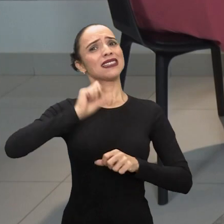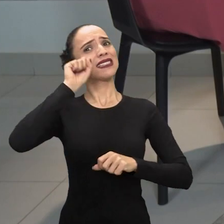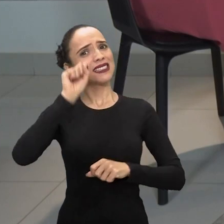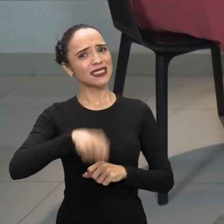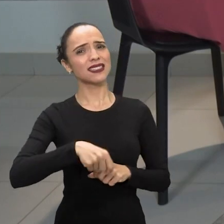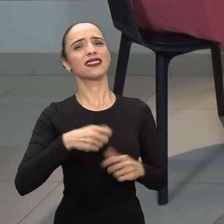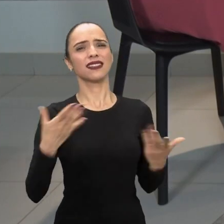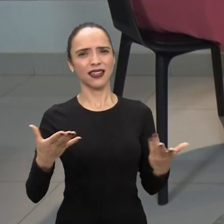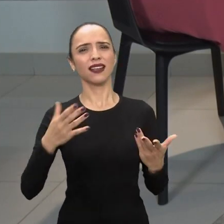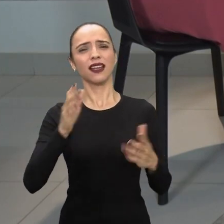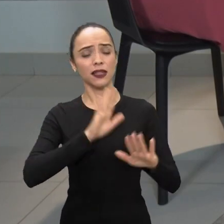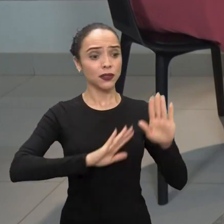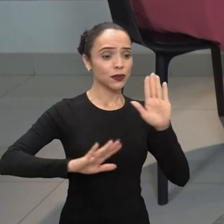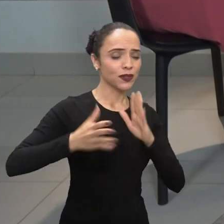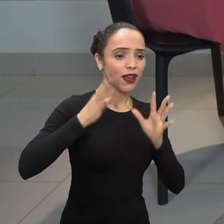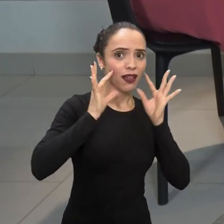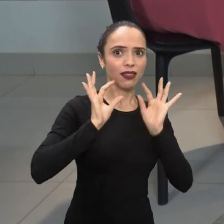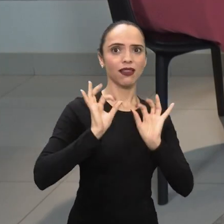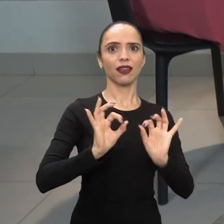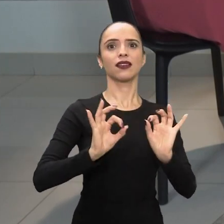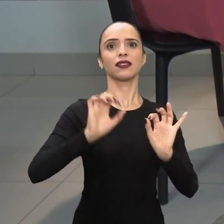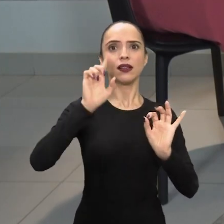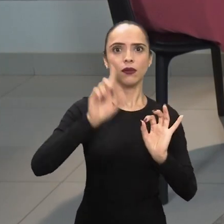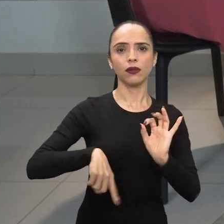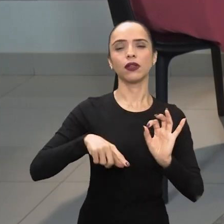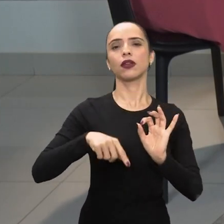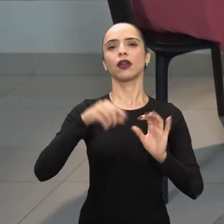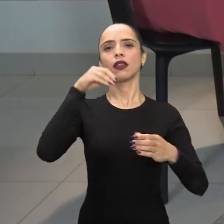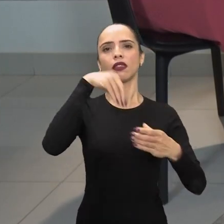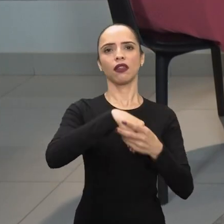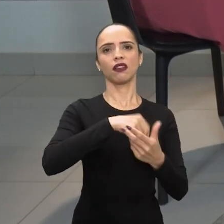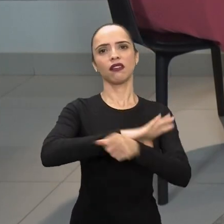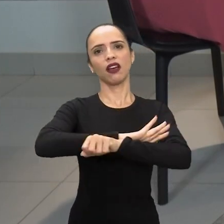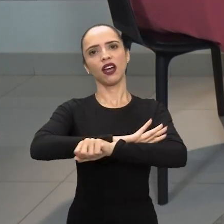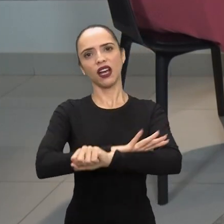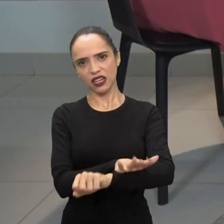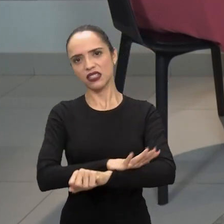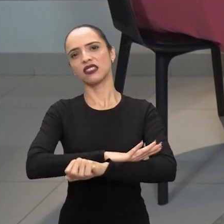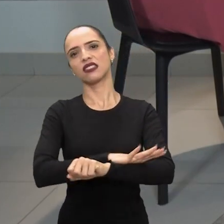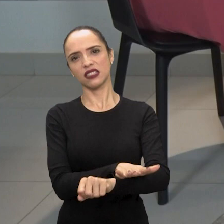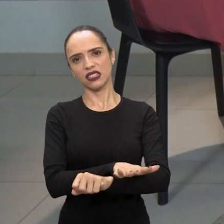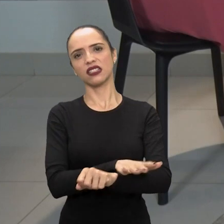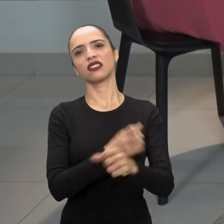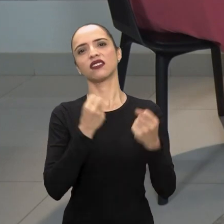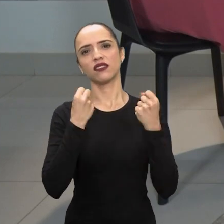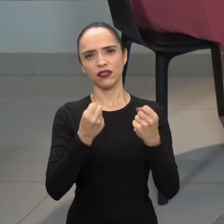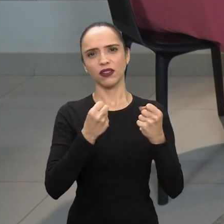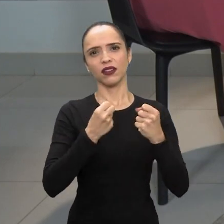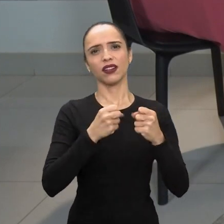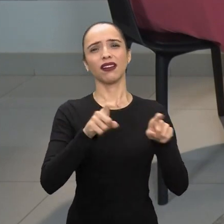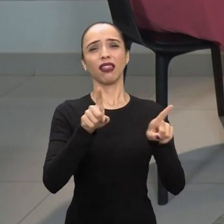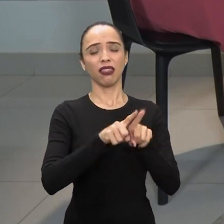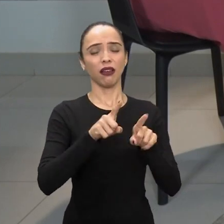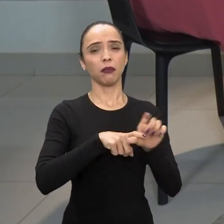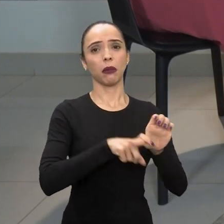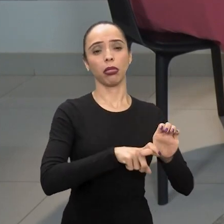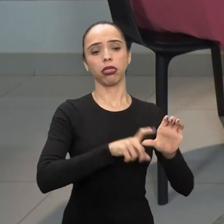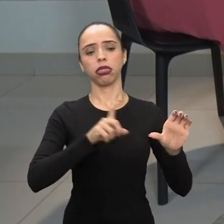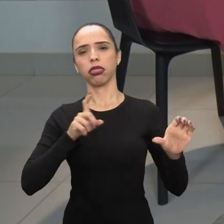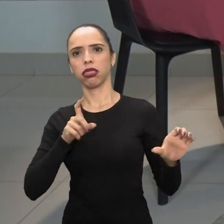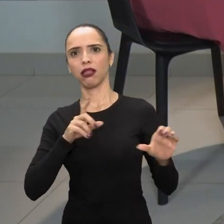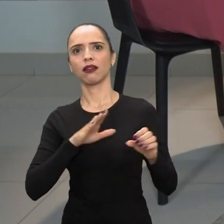sim a seletividade sim do sistema penal que é institucionalmente racista institucionalmente segregador né